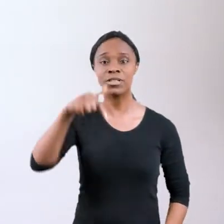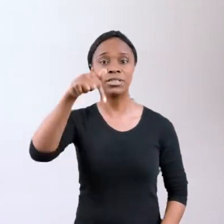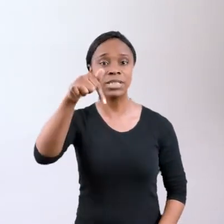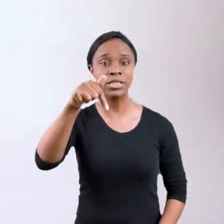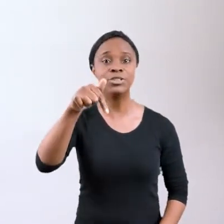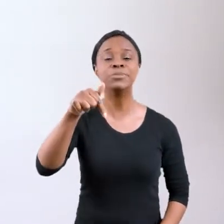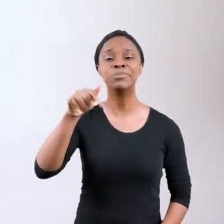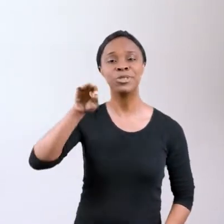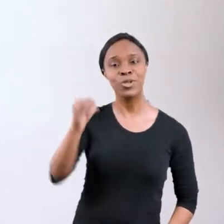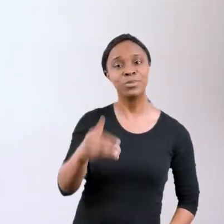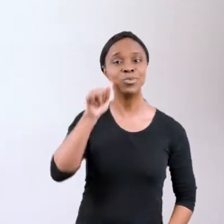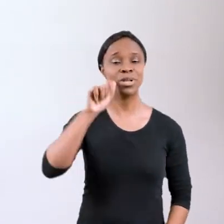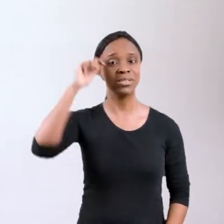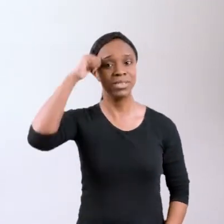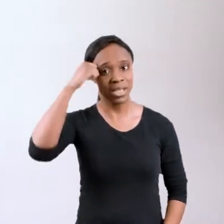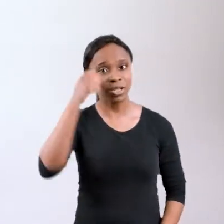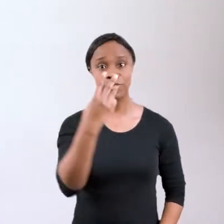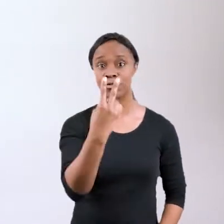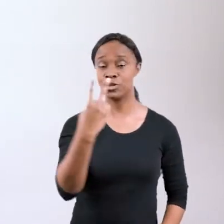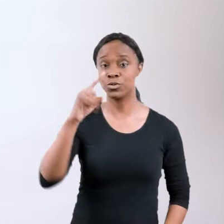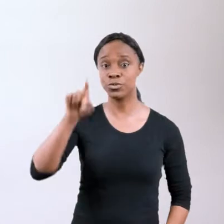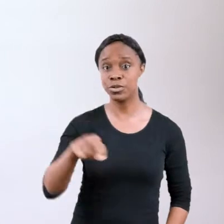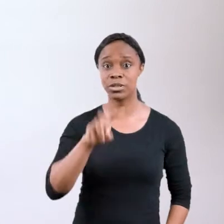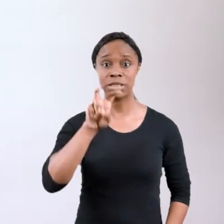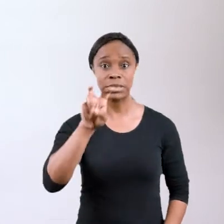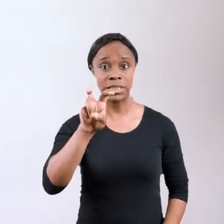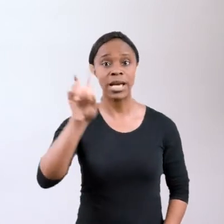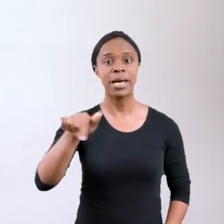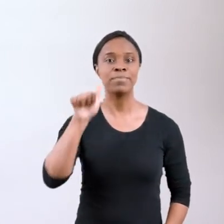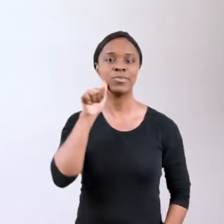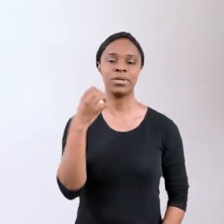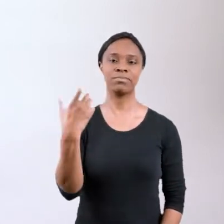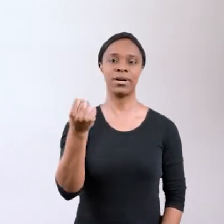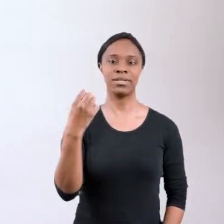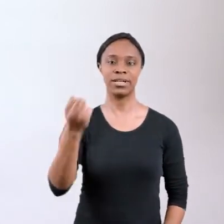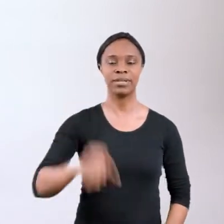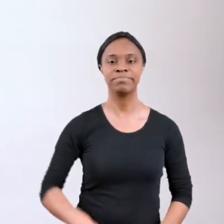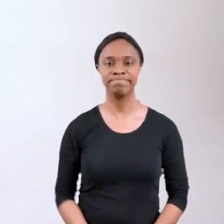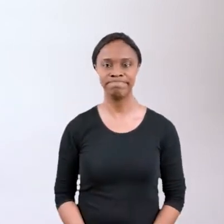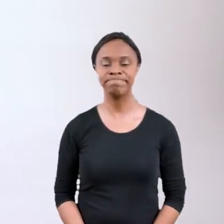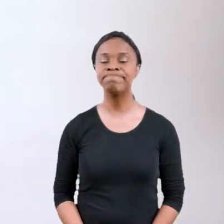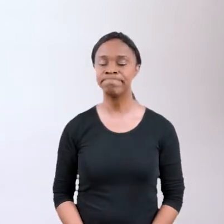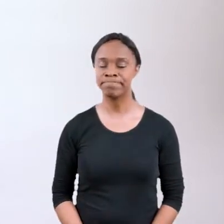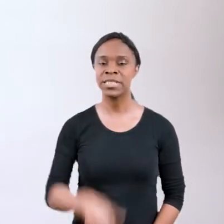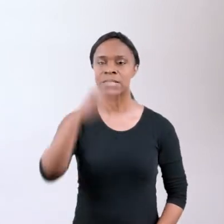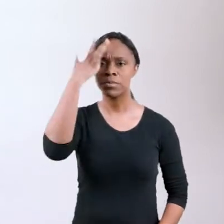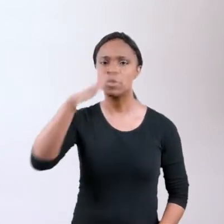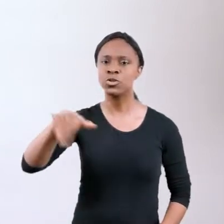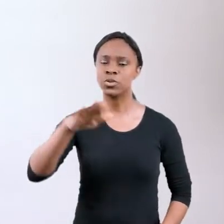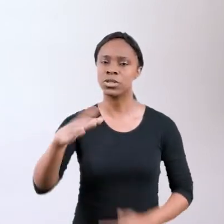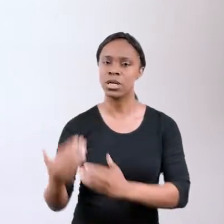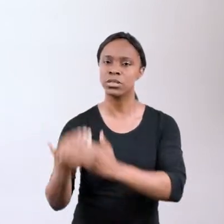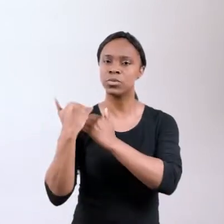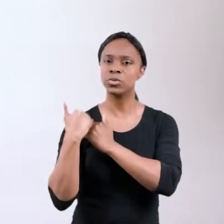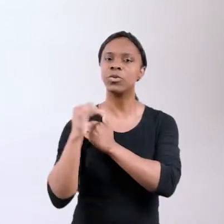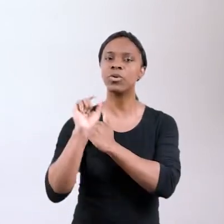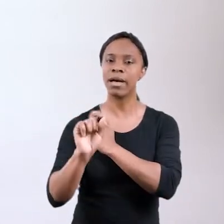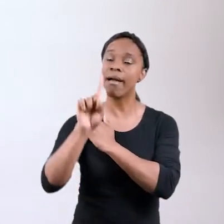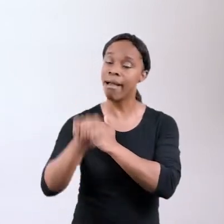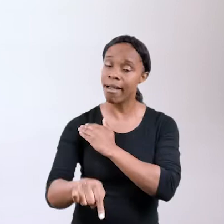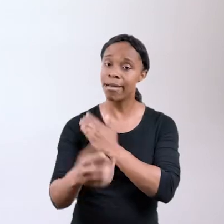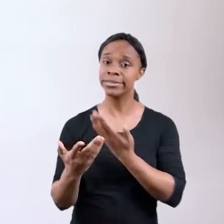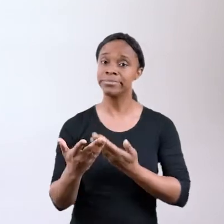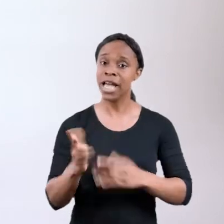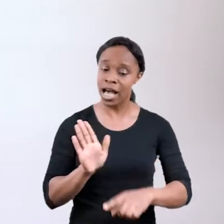mulheres negras e 21,5 milhões eram mulheres brancas. Essas pessoas são responsáveis por grande parte